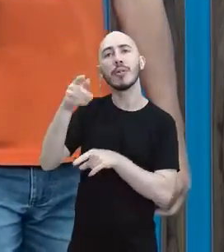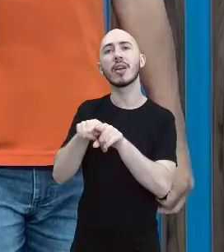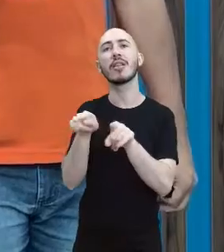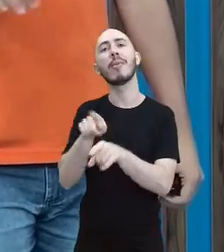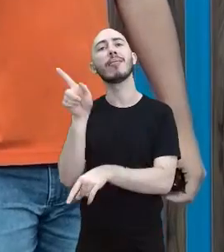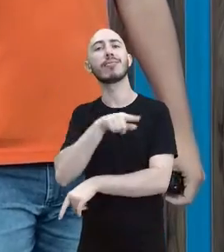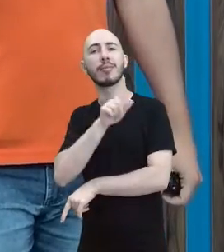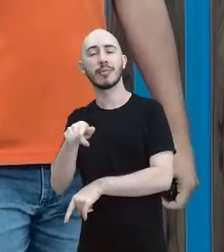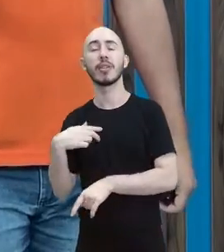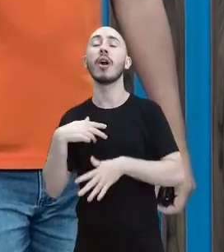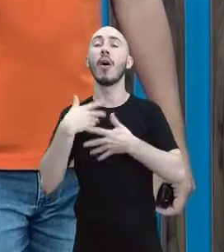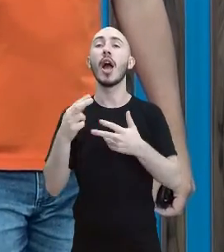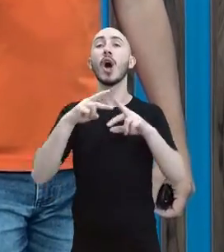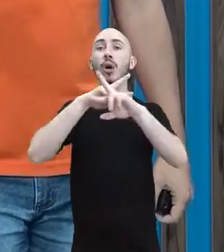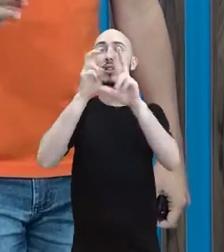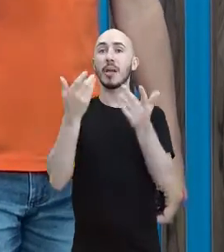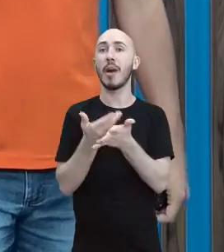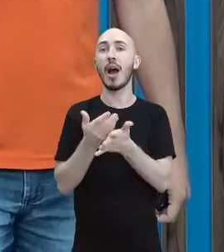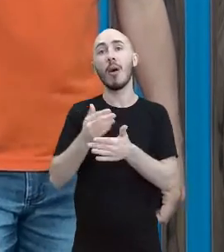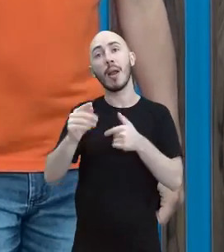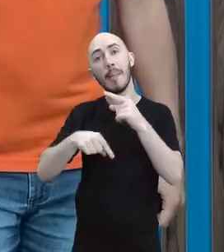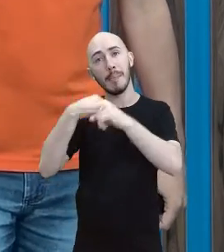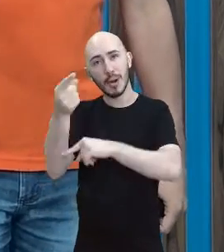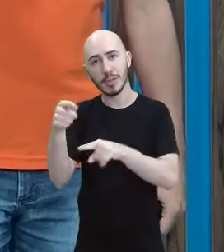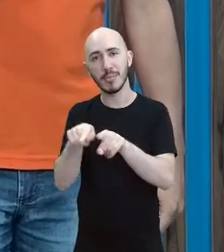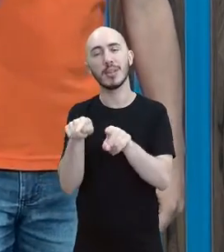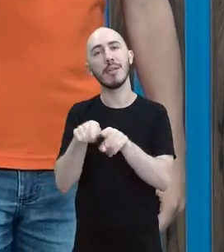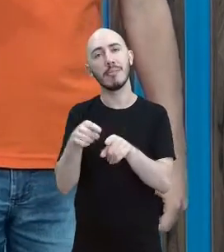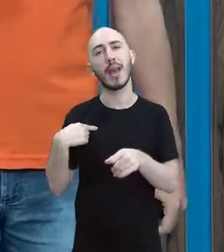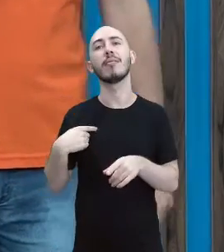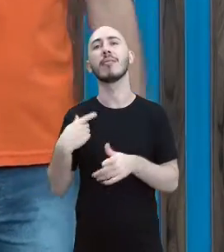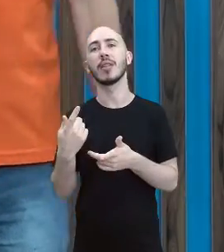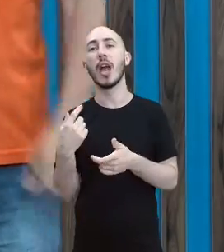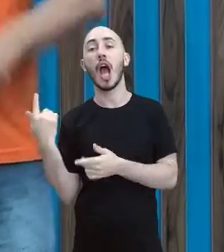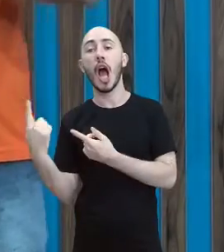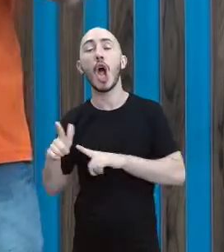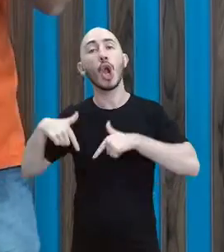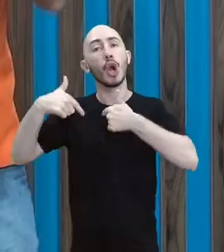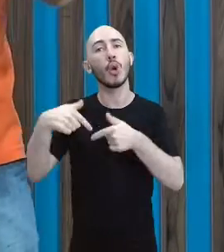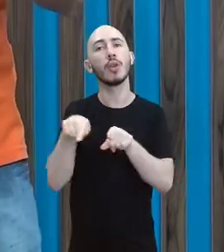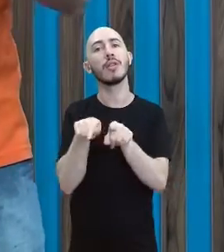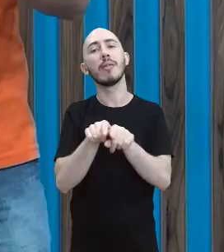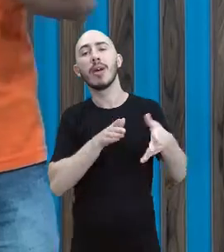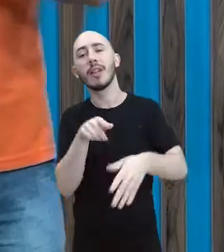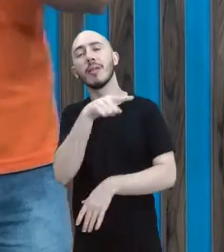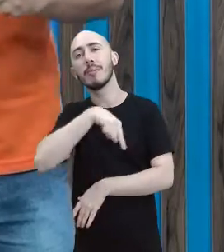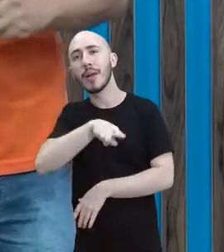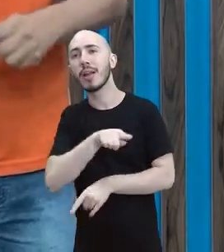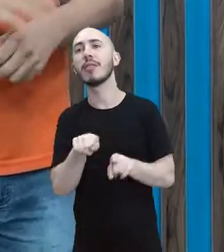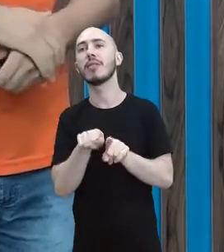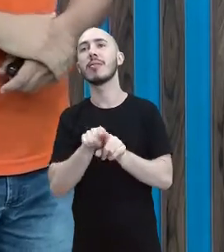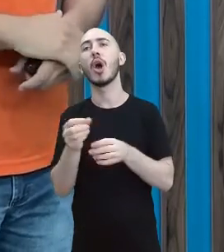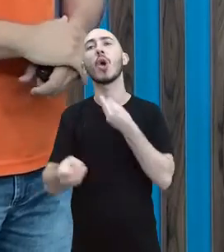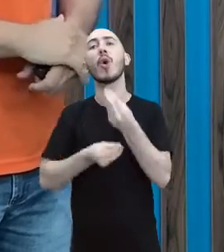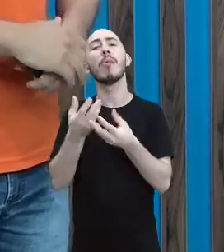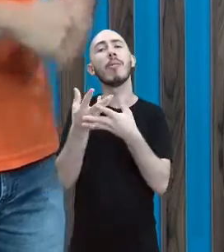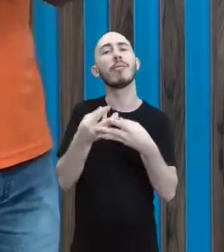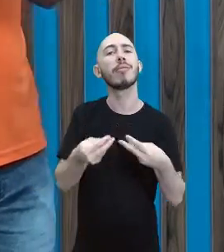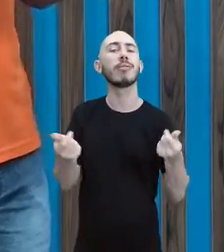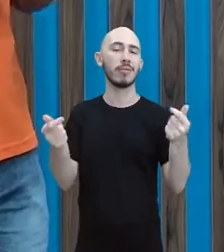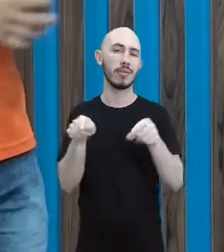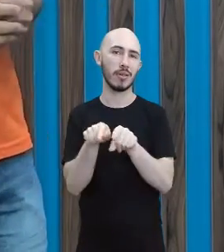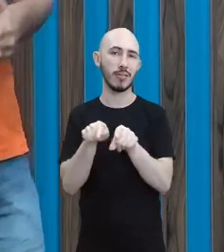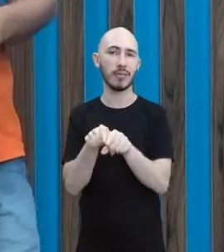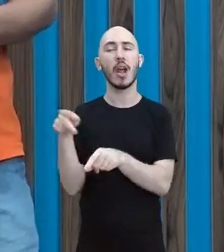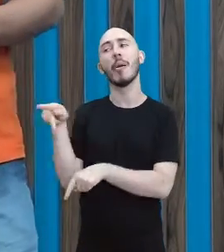da próxima aula, a gente vai continuar falando sobre a censura, vamos falar sobre a luta contra a ditadura e como é que esse regime começa a se esfacelar. Professor Luciano,